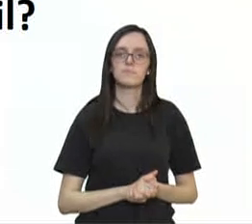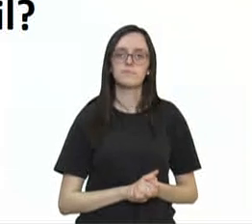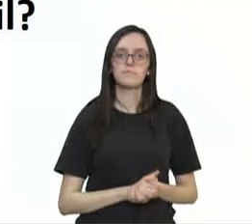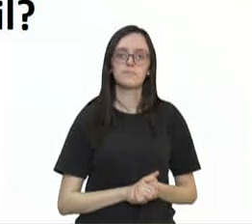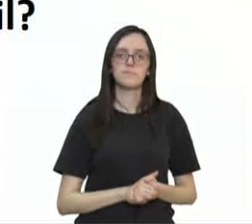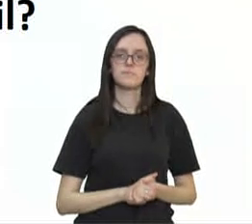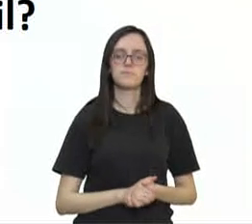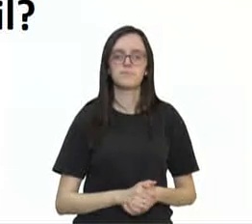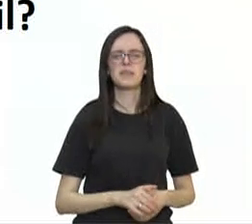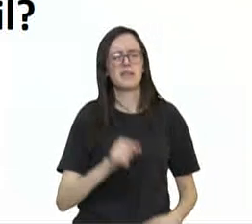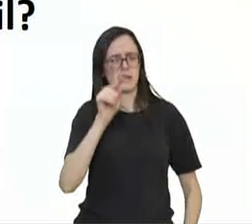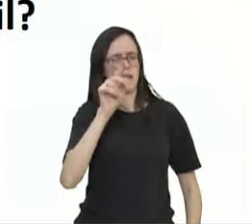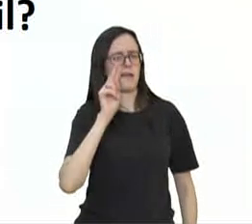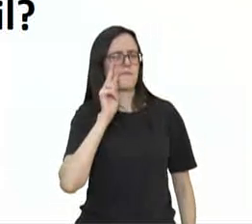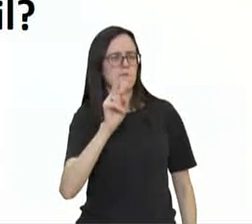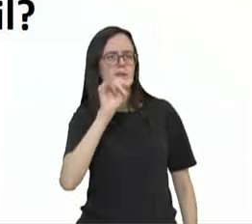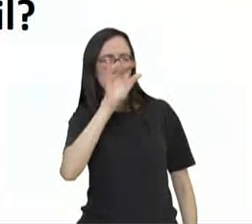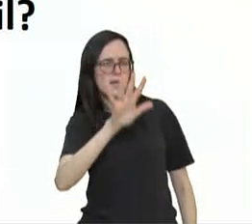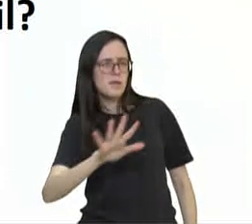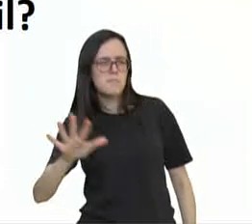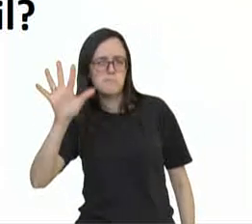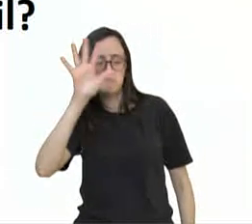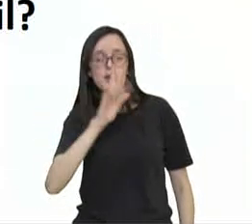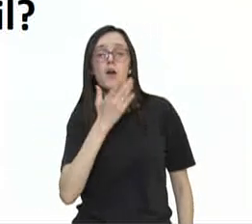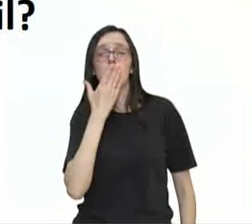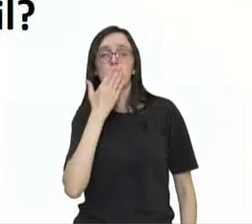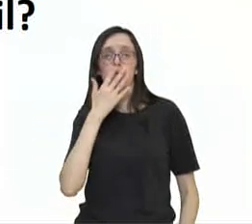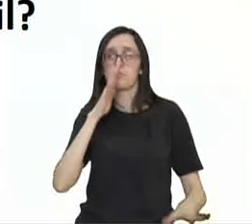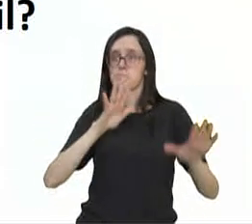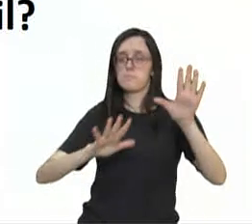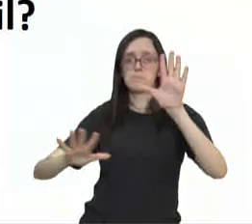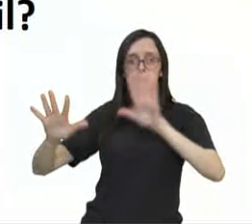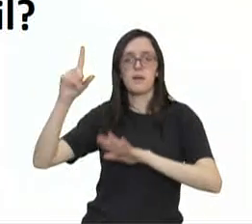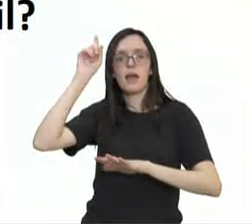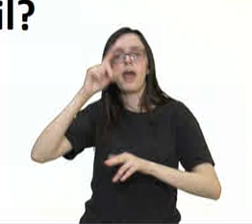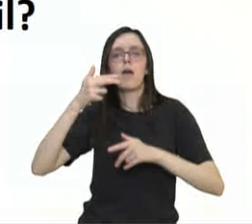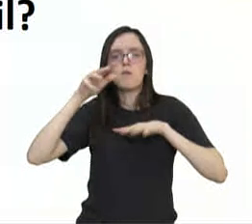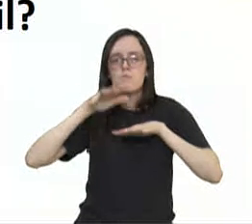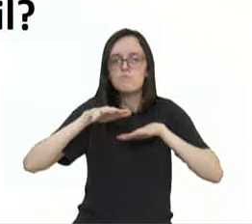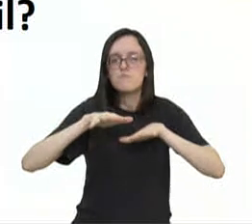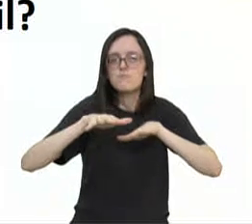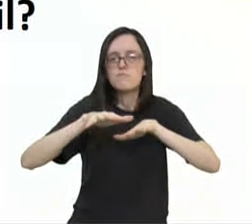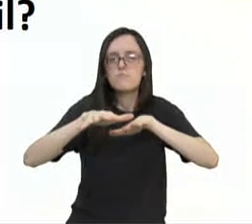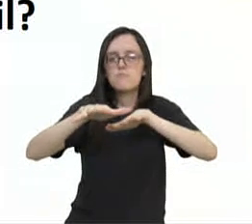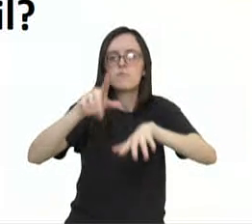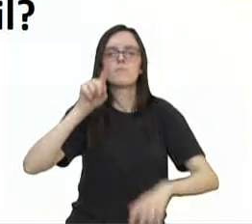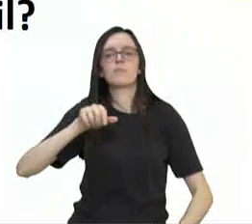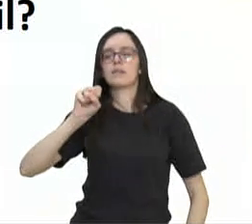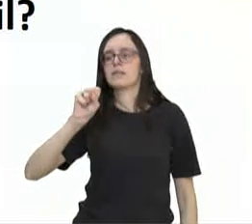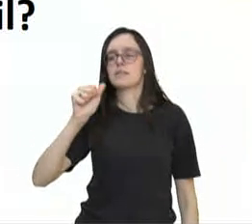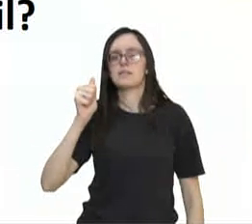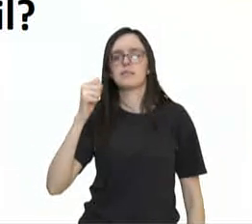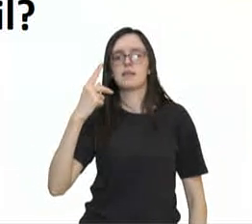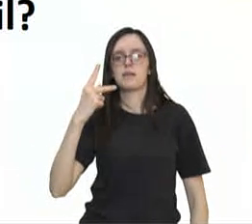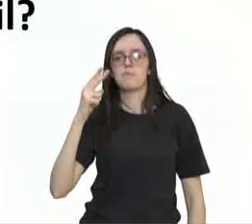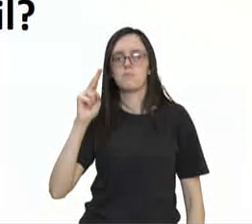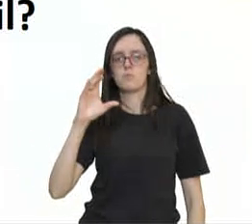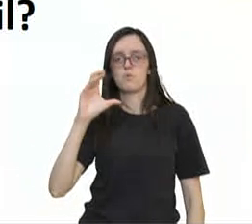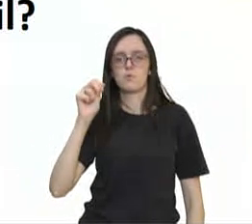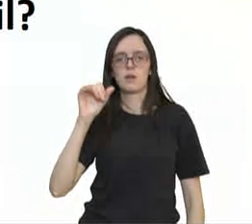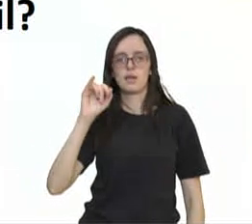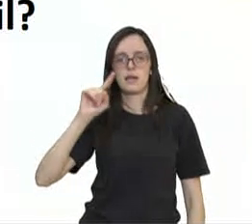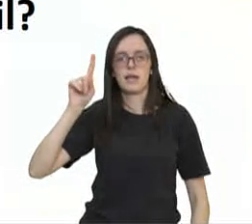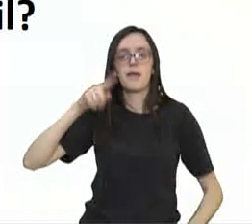E você tá vendo aí uma imagem super colorida de um desfile na Sapucaí, que é